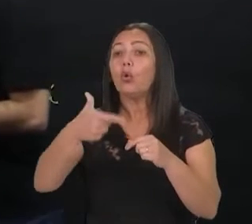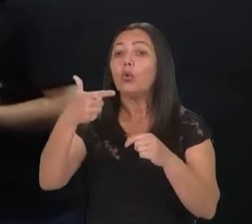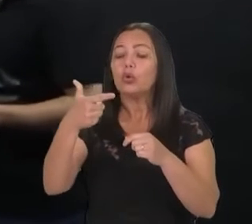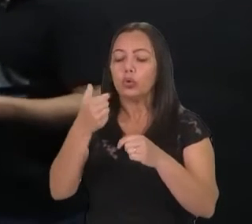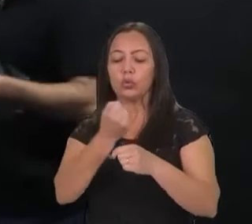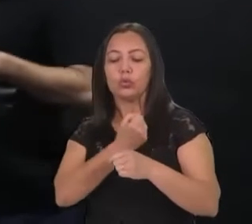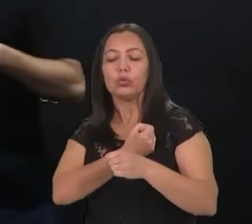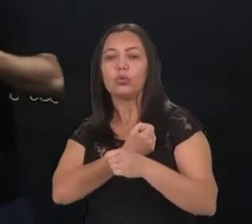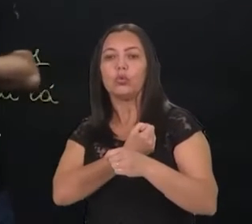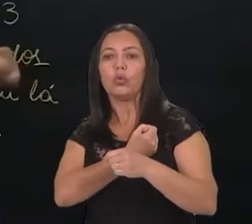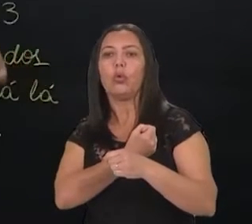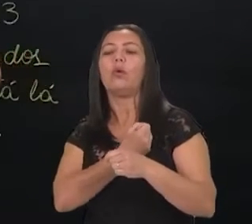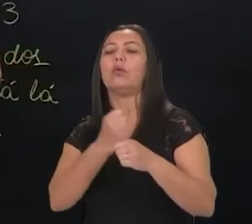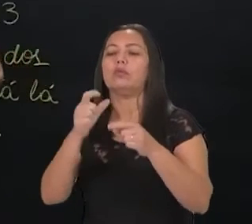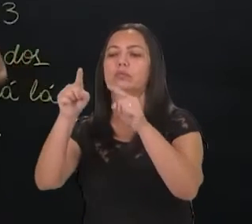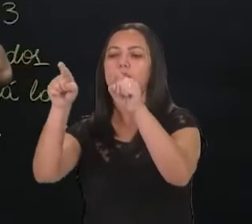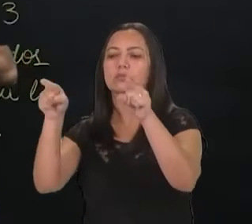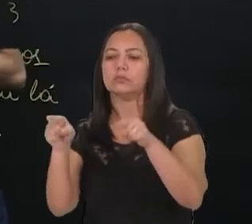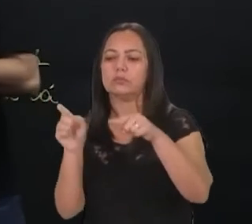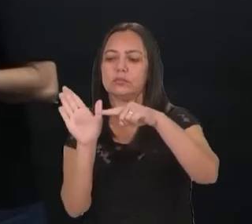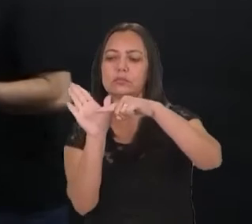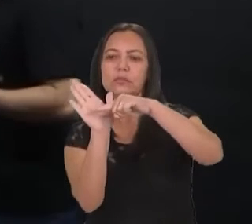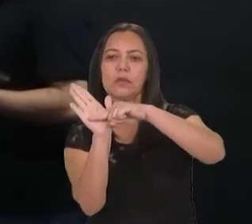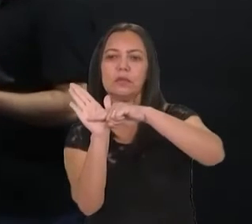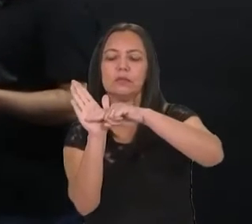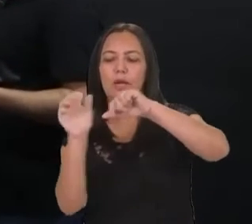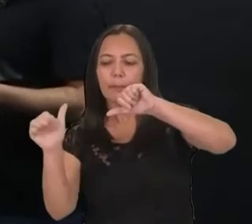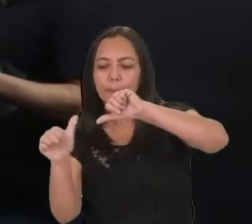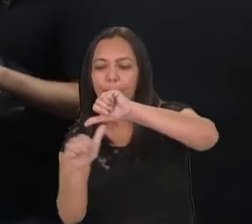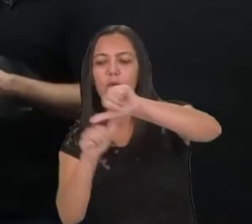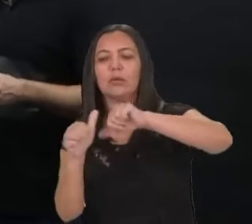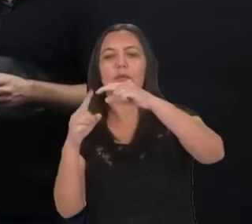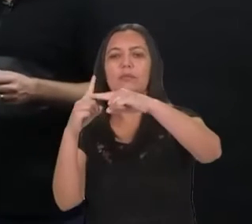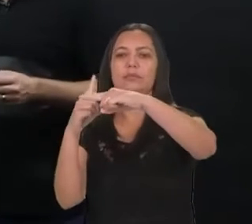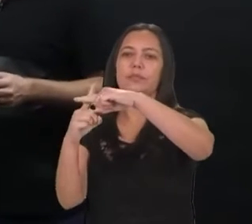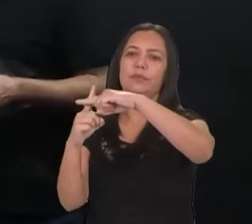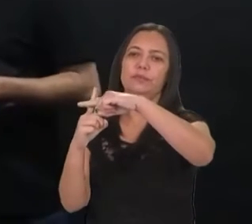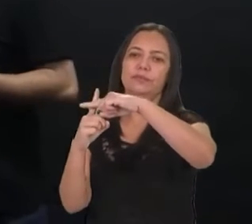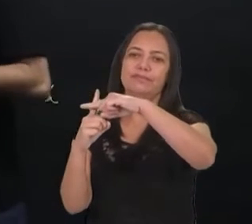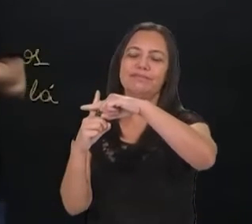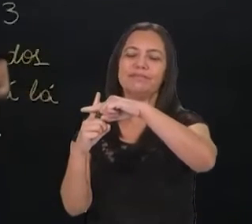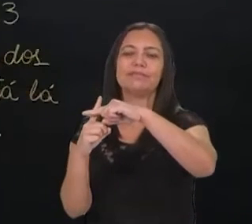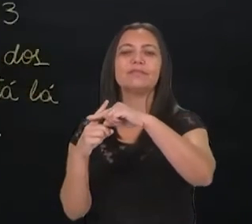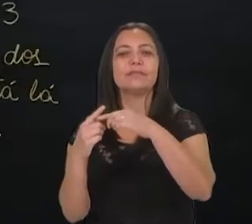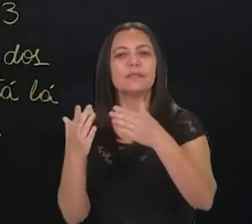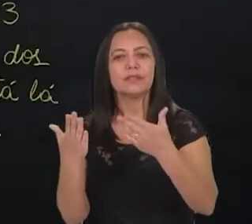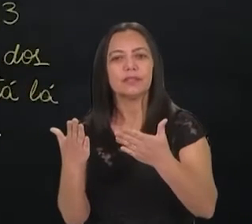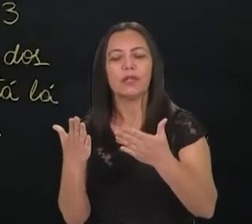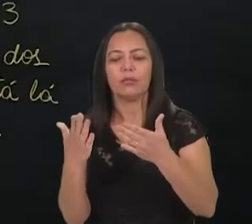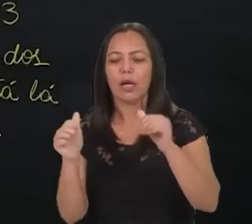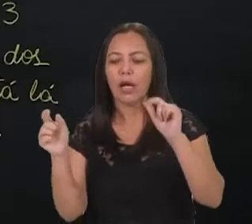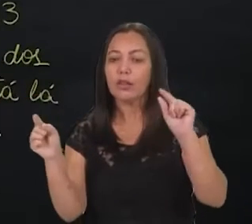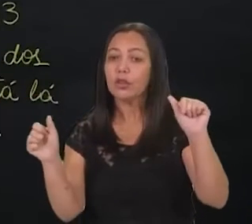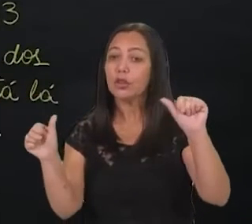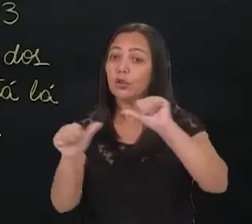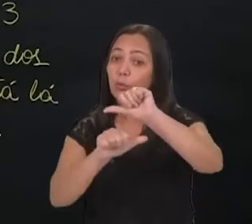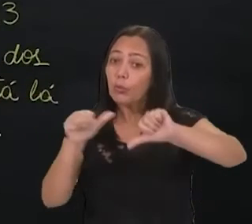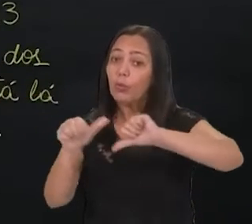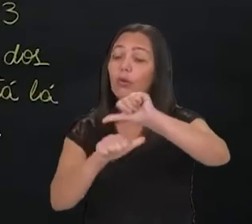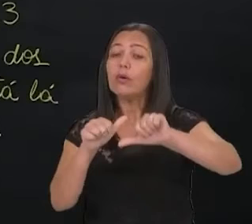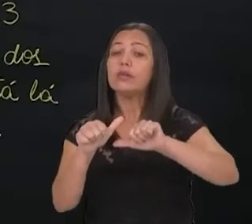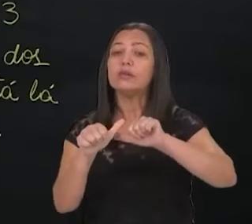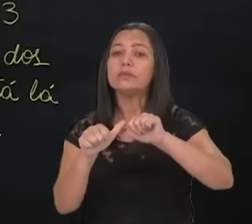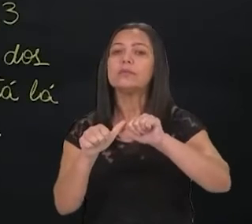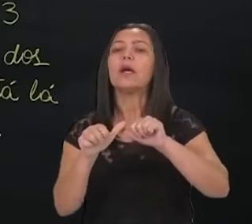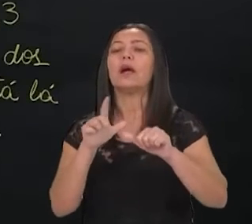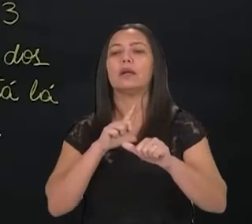segundo valor numérico, que é negativo, passará a ser positivo. E aí, feita essa troca,